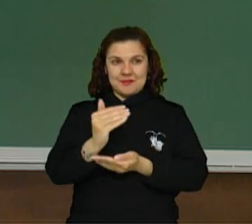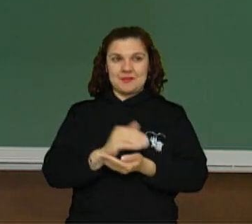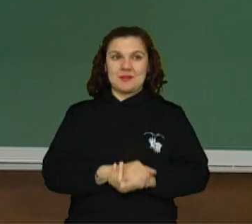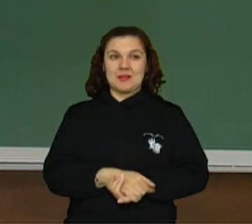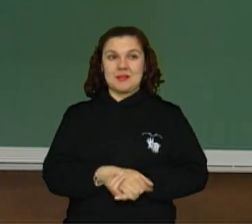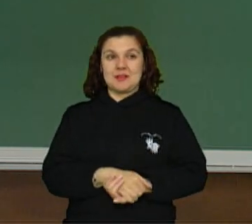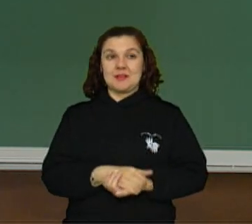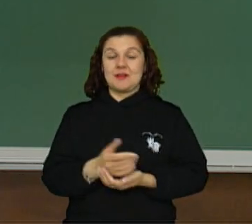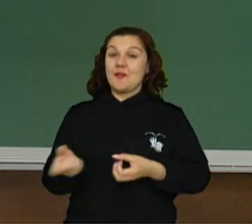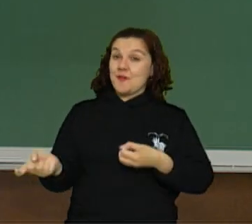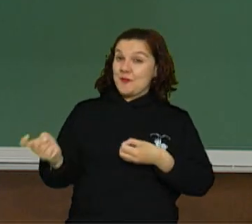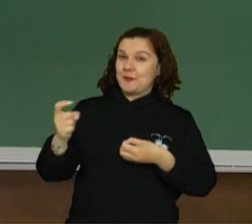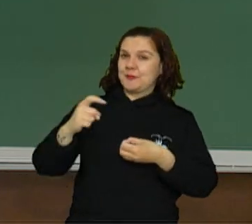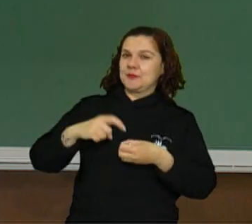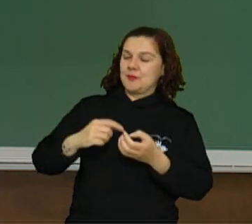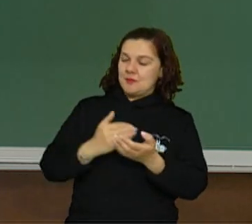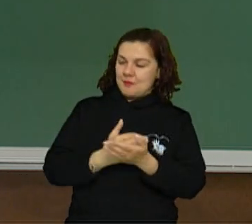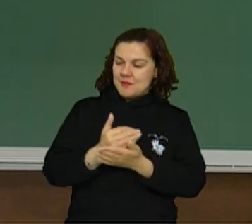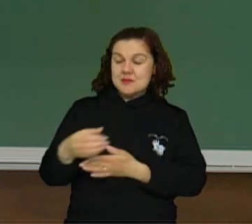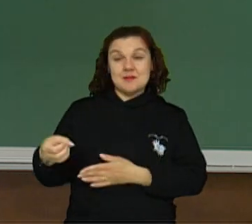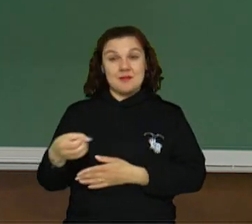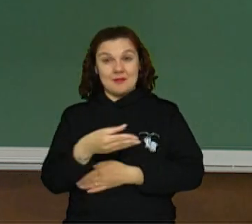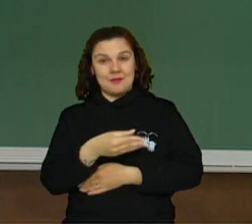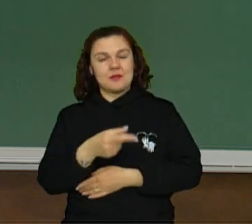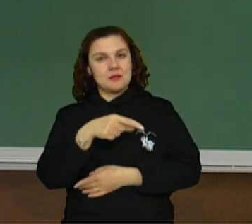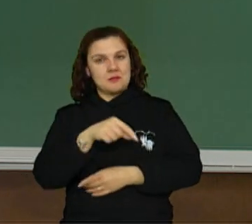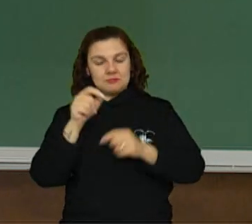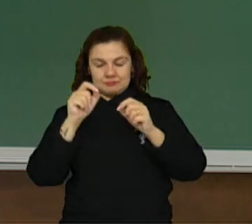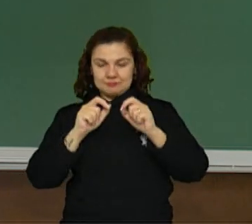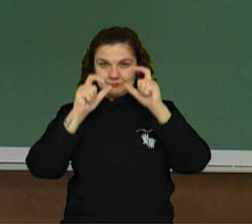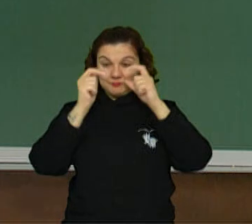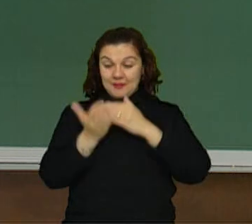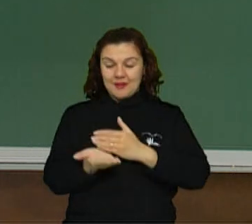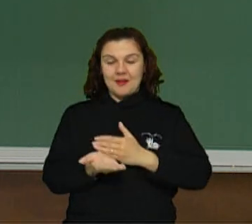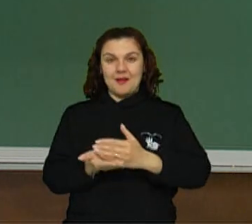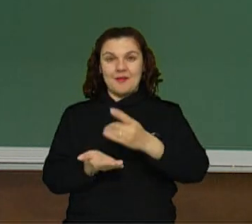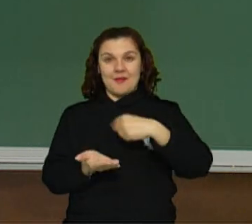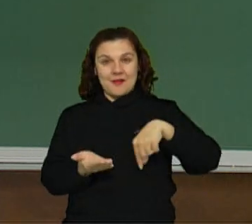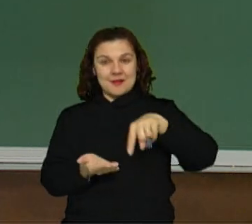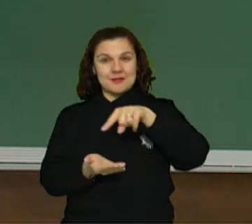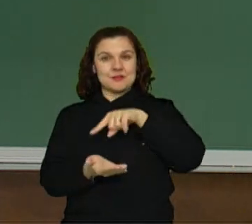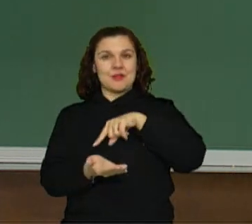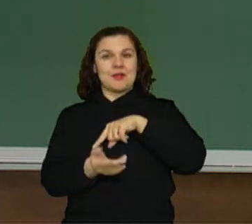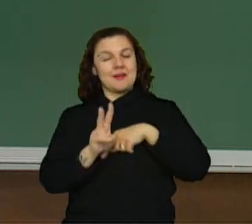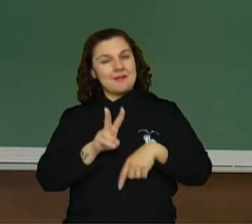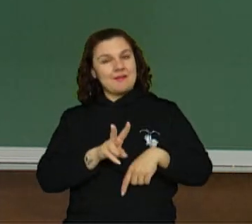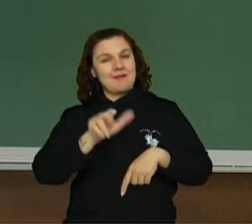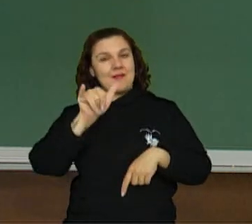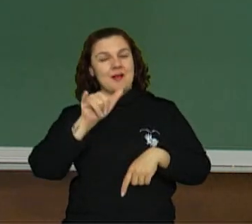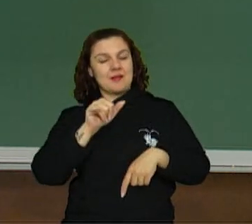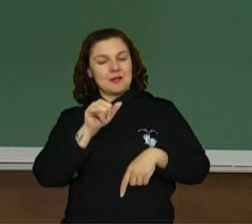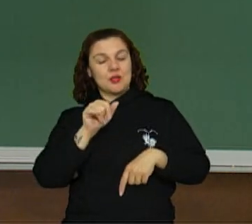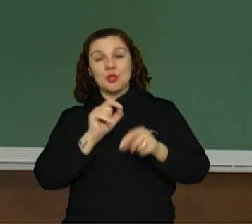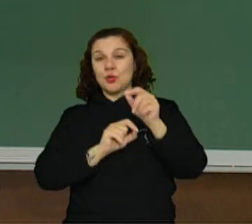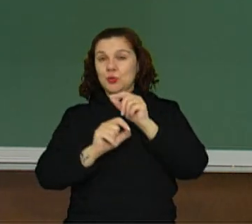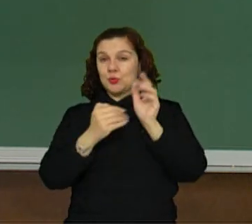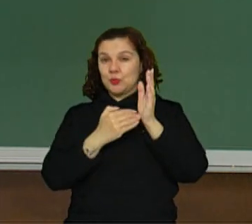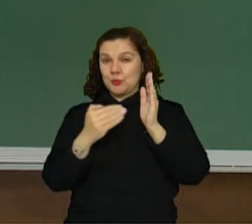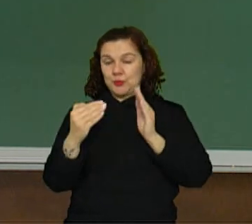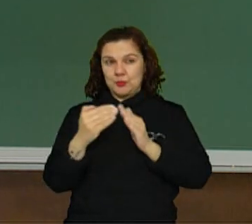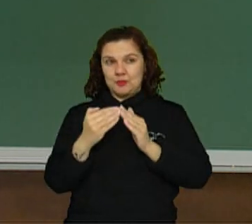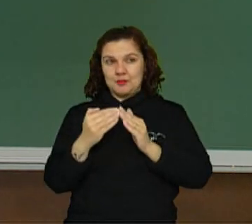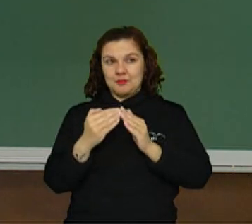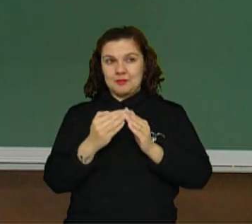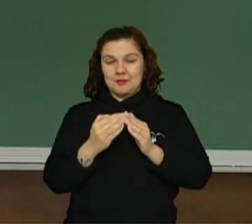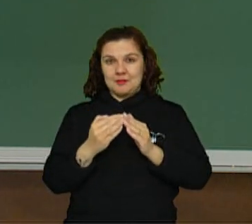comecinho novamente, então prestem bastante atenção e a partir disso vamos vendo lá todos os termos ali, que